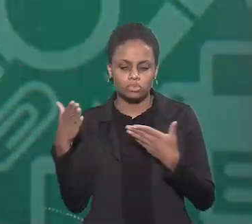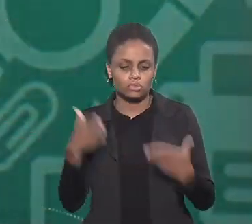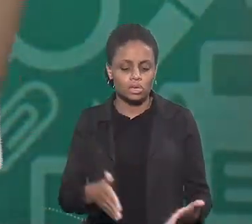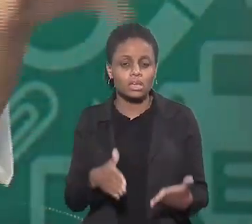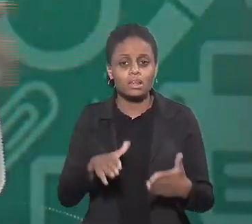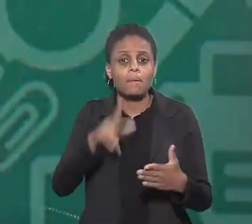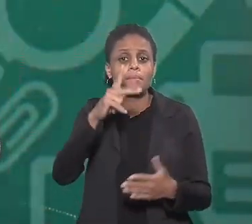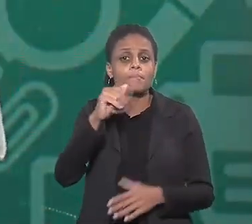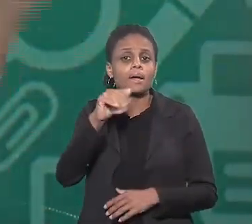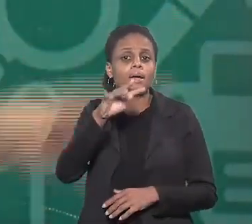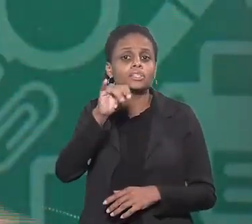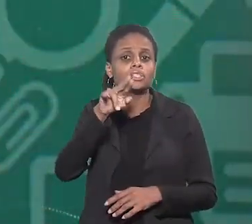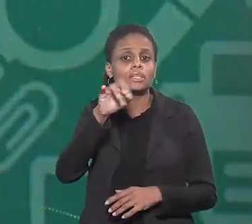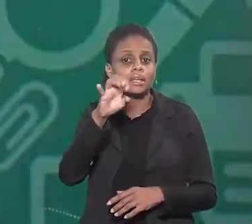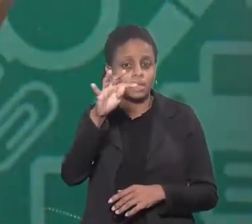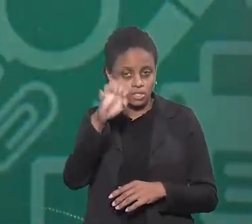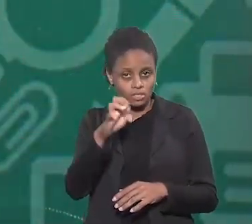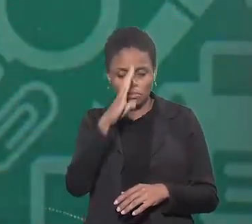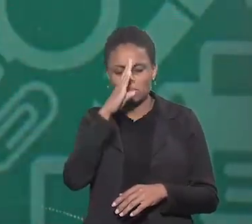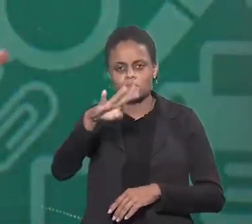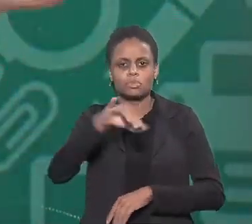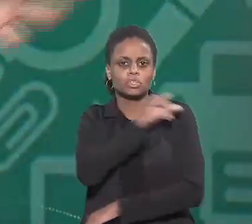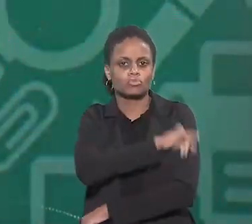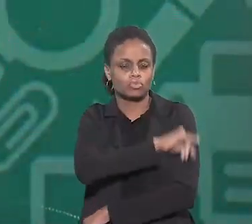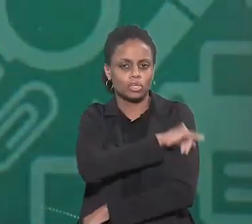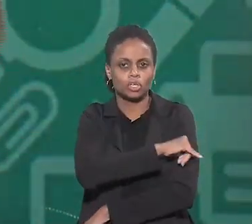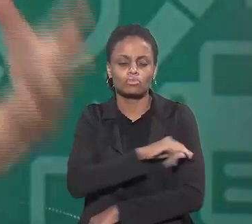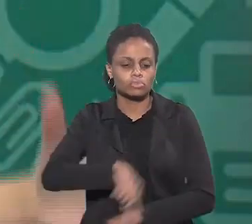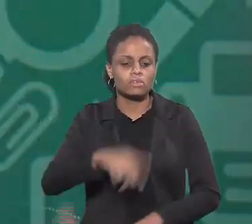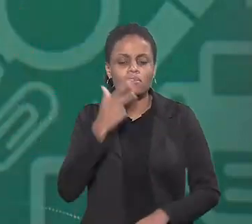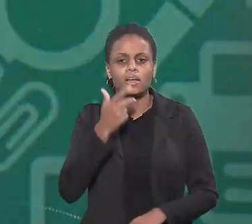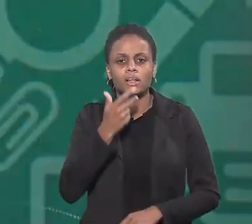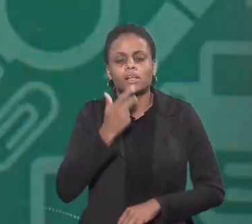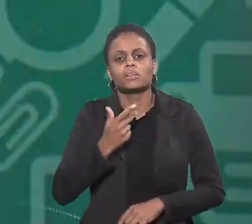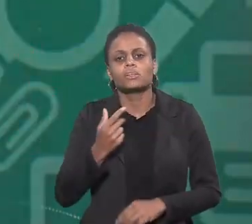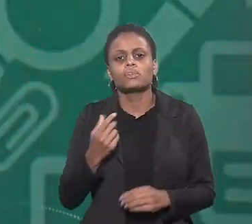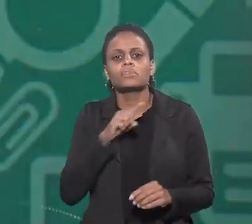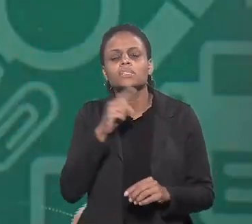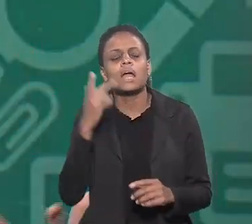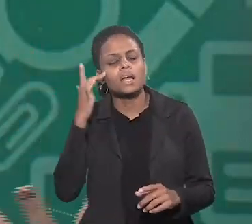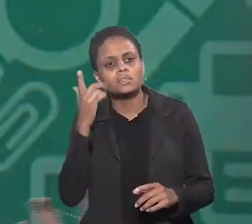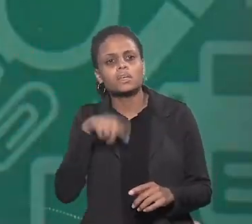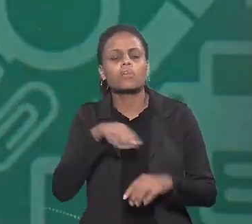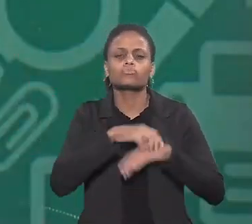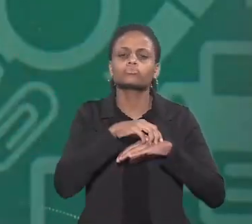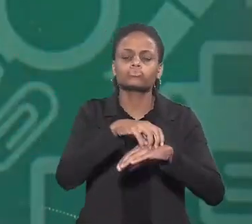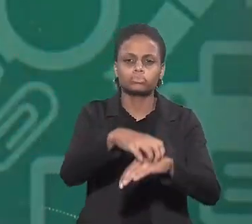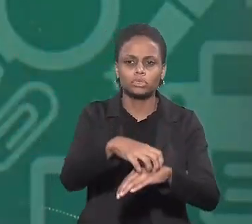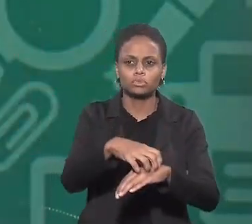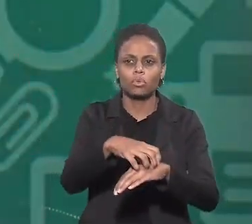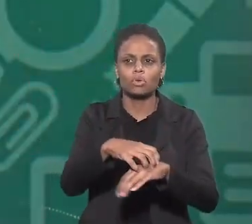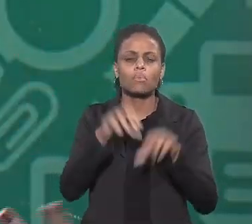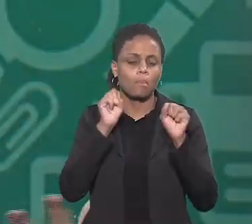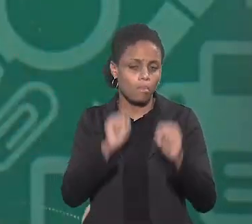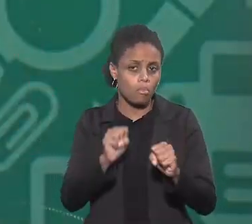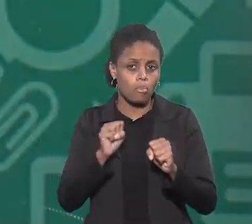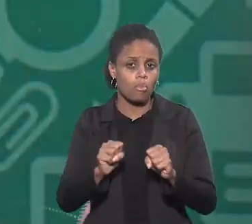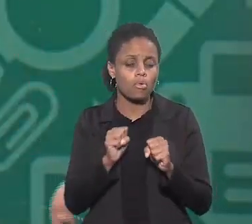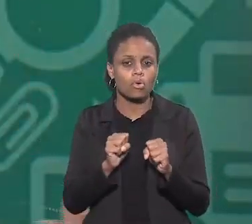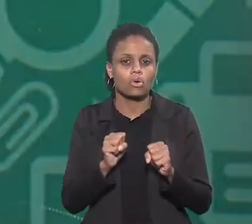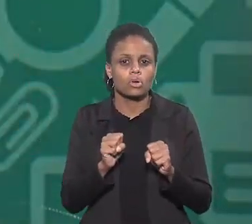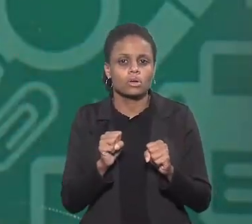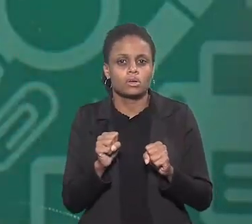a chegada, né, dos patinetes aqui no Brasil, principalmente aqui no Rio de Janeiro, que a gente está falando? Você acha que é um tipo de transporte que